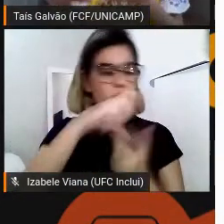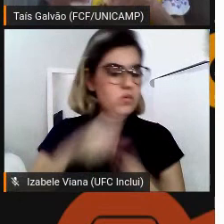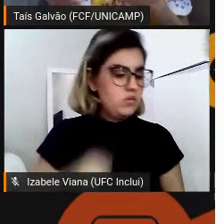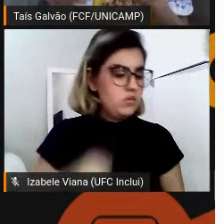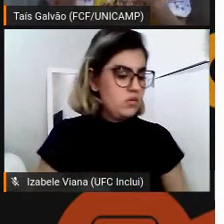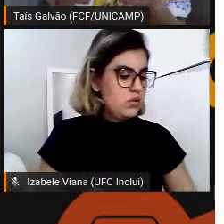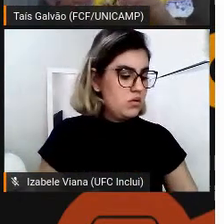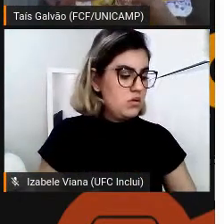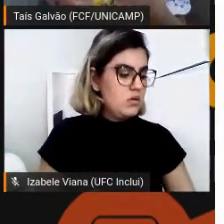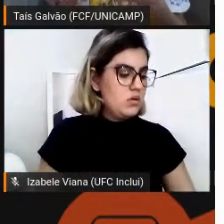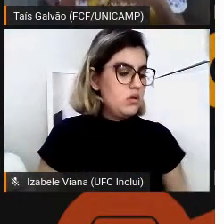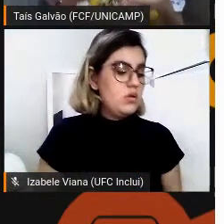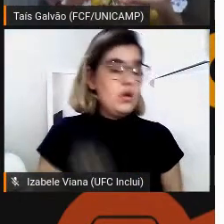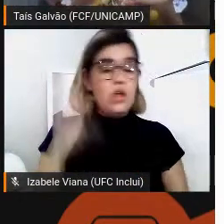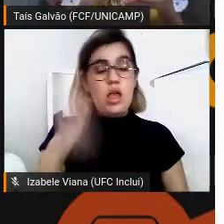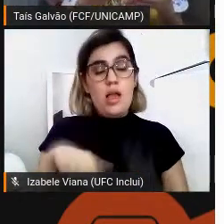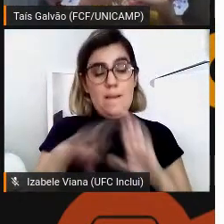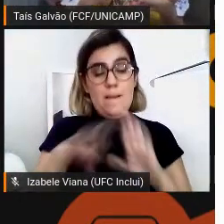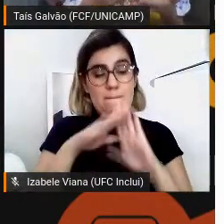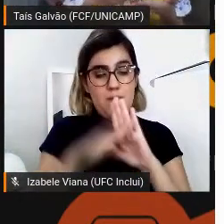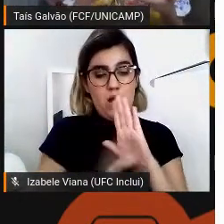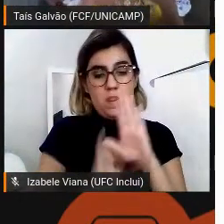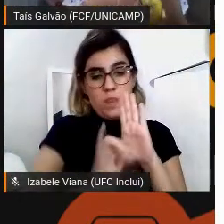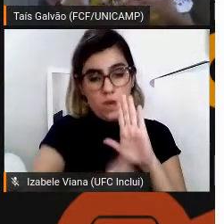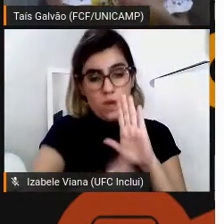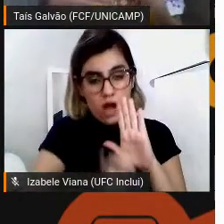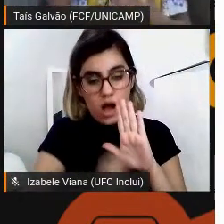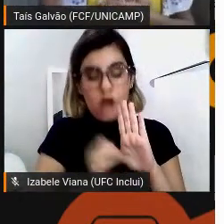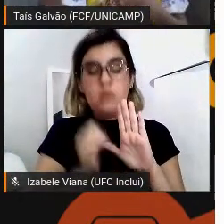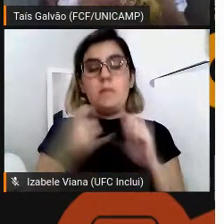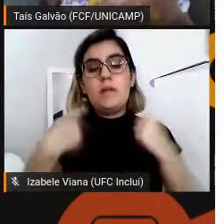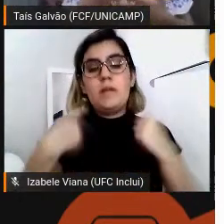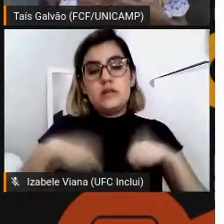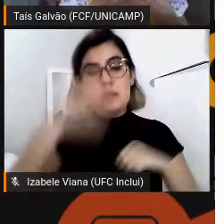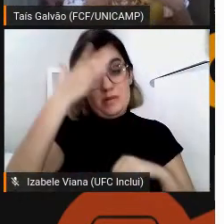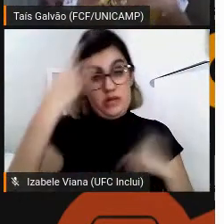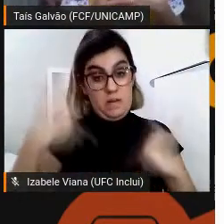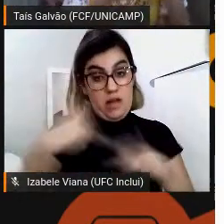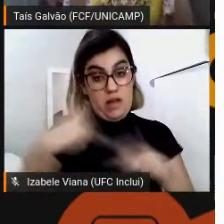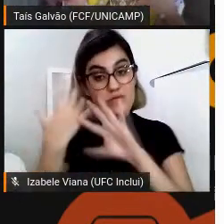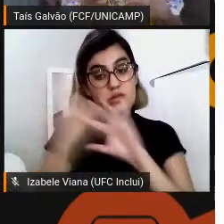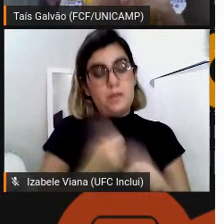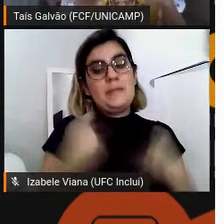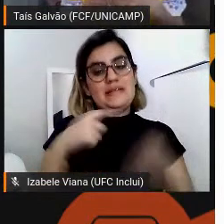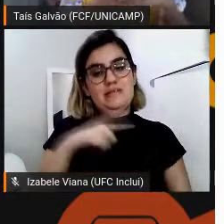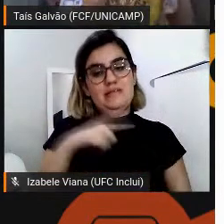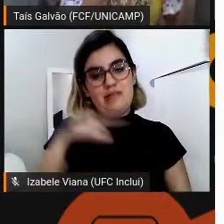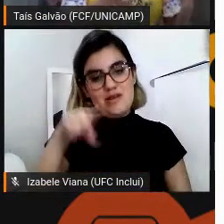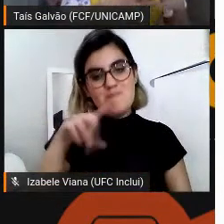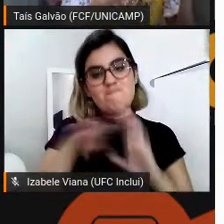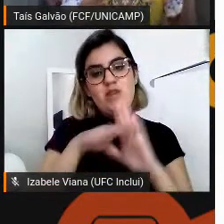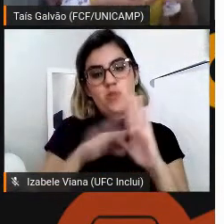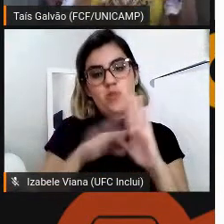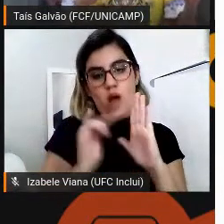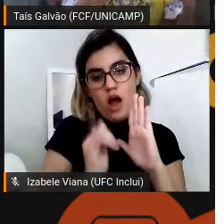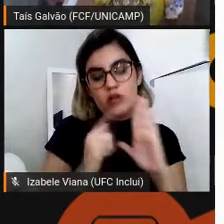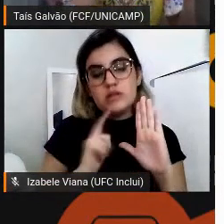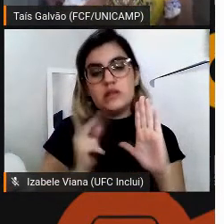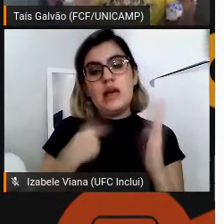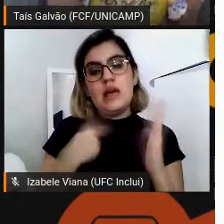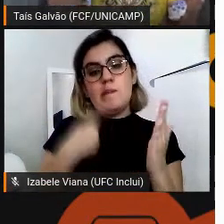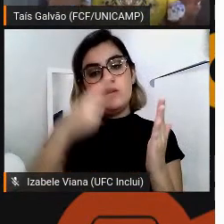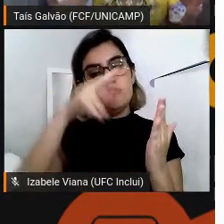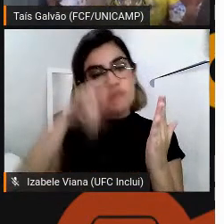é algo que a pessoa que vai trabalhar com revisão tem que ter à mão e sempre está consultando. Então, vai fazer ali uma